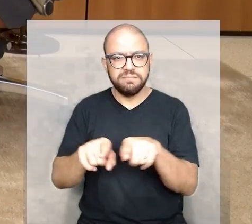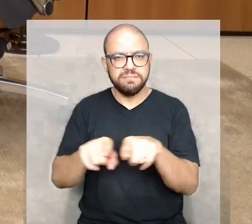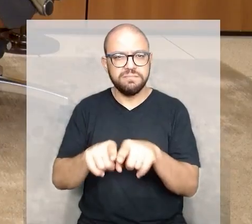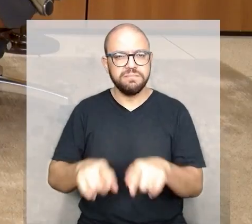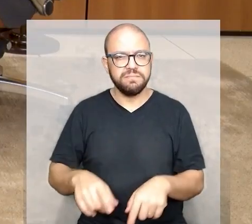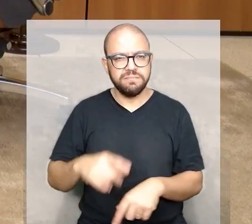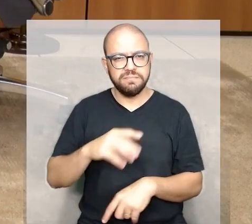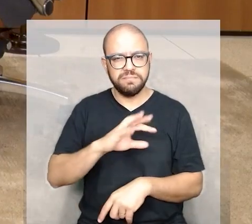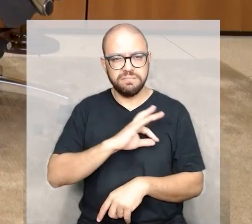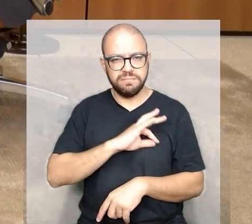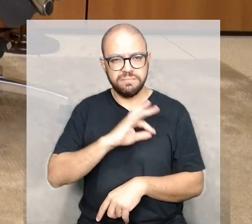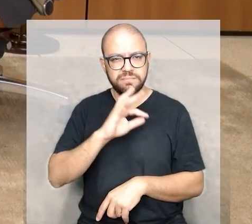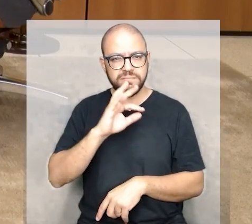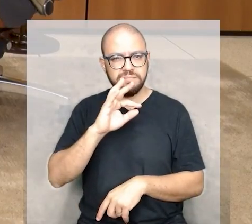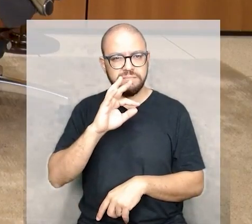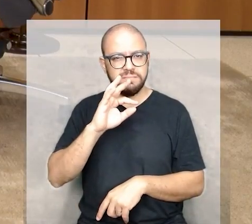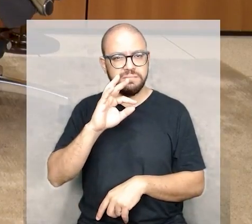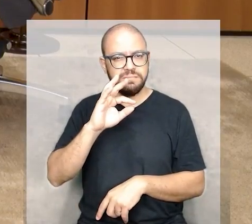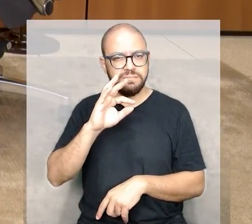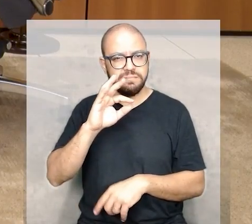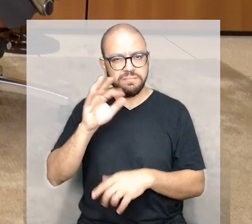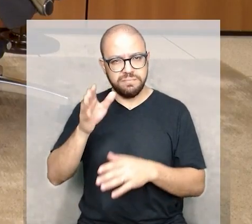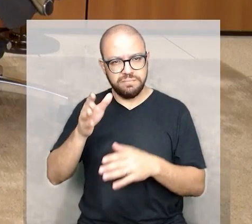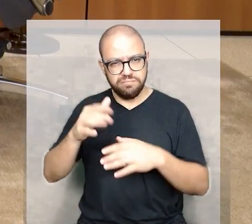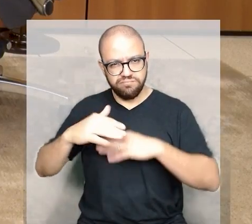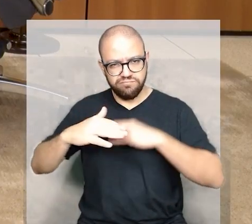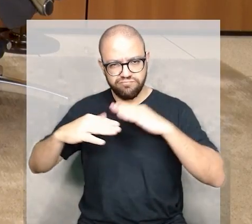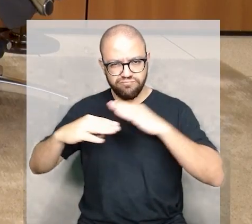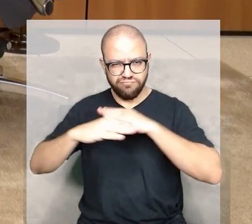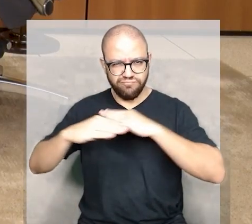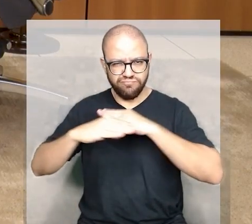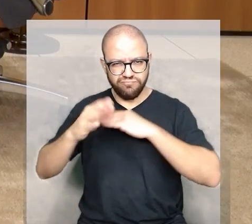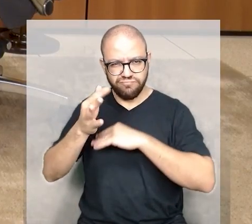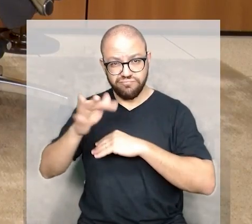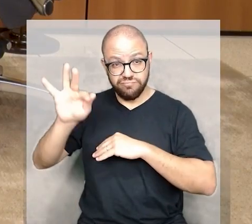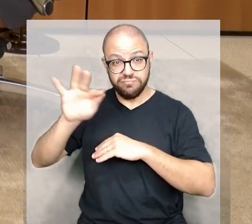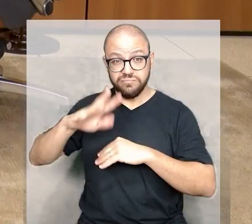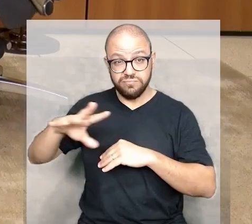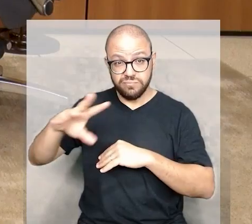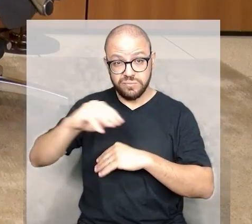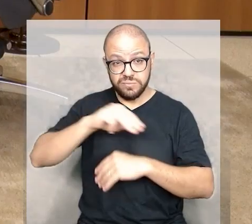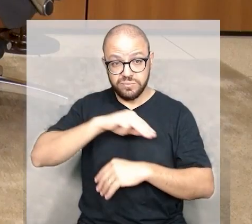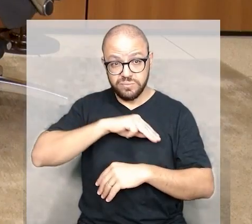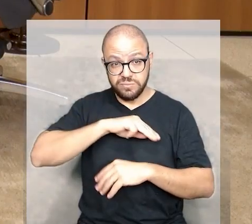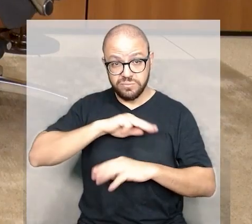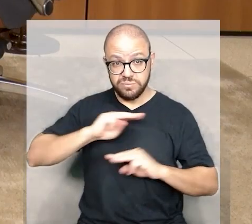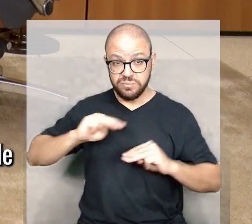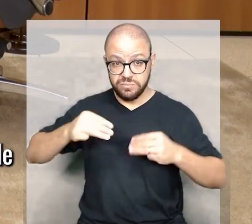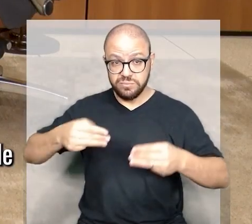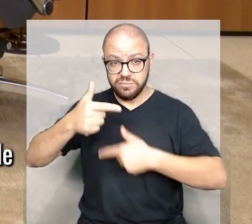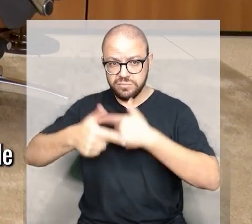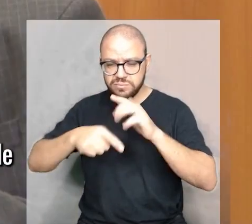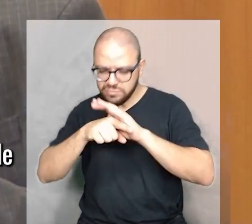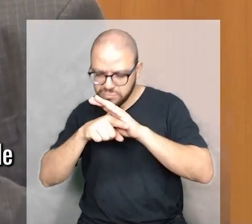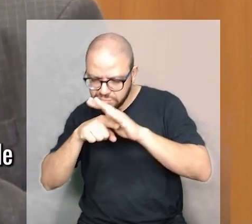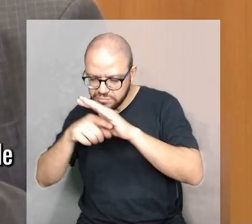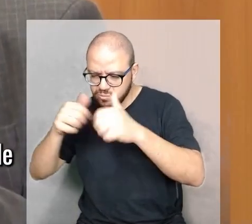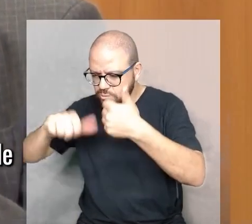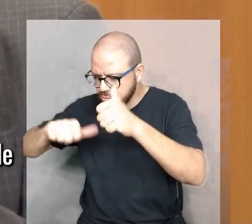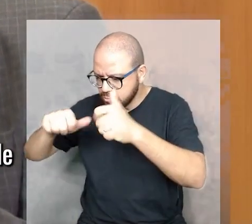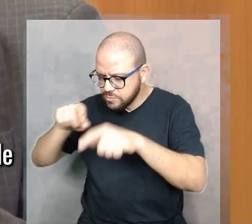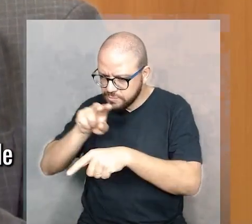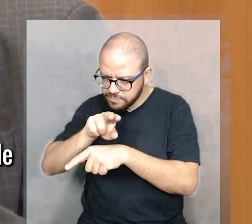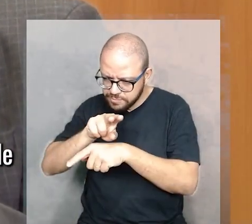Polícia Rodoviária Federal, com a Polícia Federal, com a Força de Segurança. Então, todos o Ministério do Trabalho com os seus auditores. Então, assim, nós